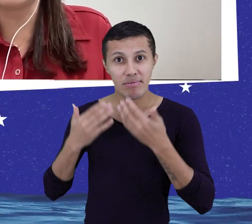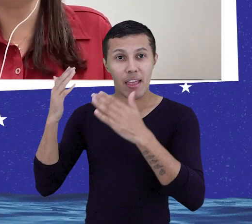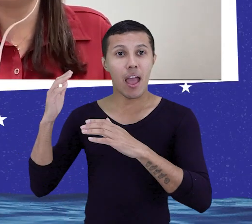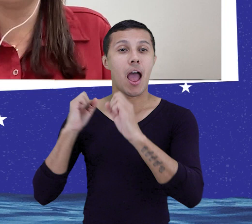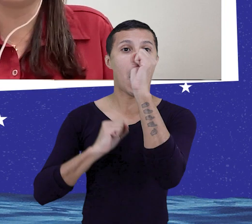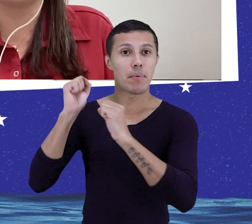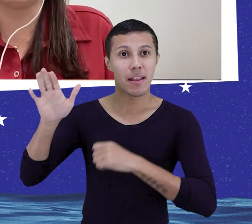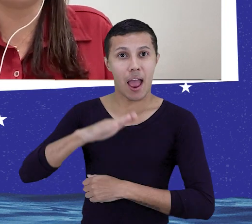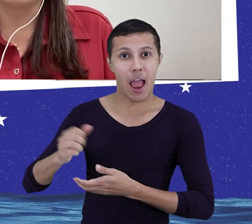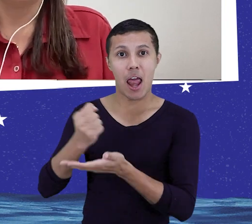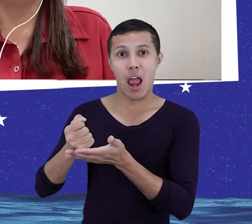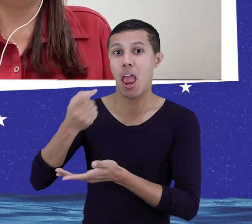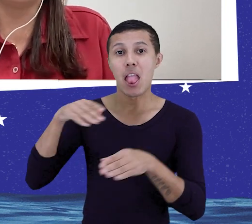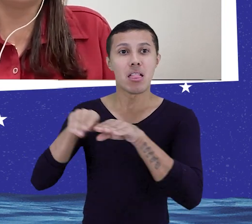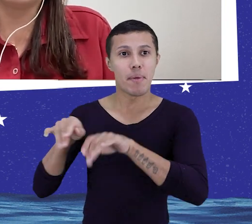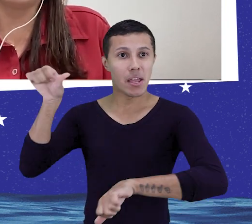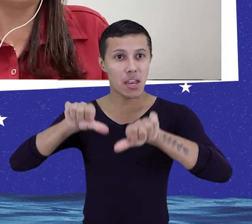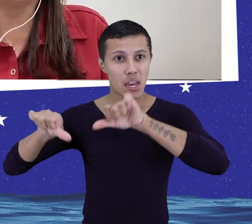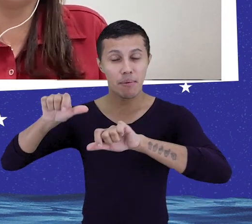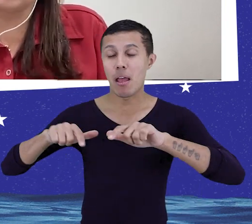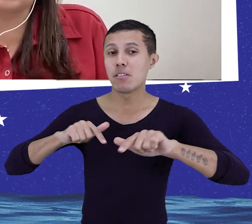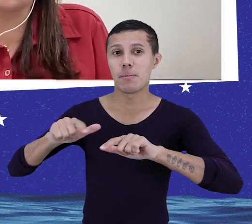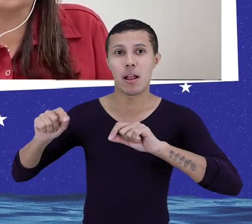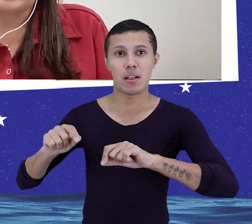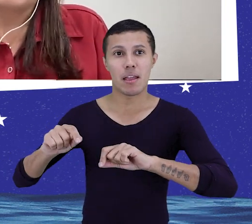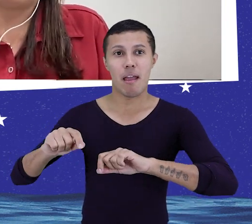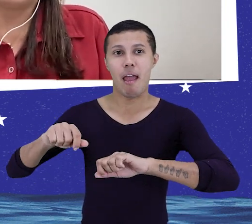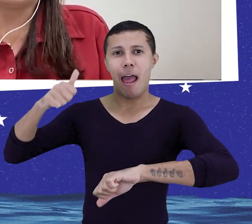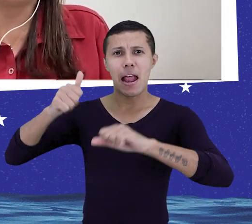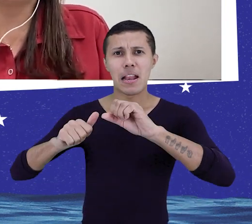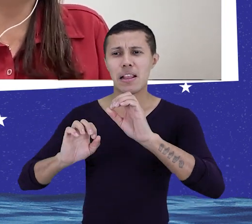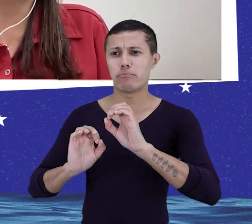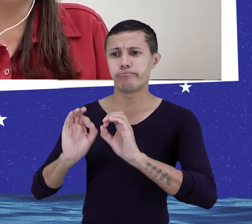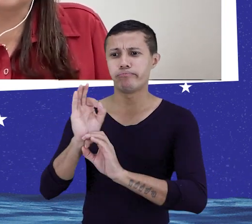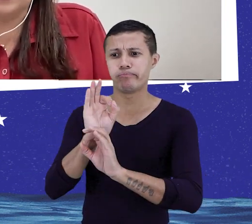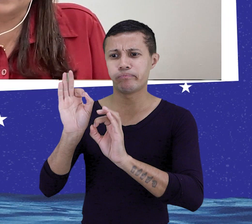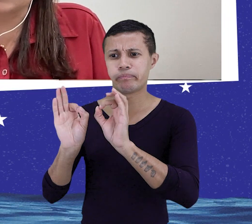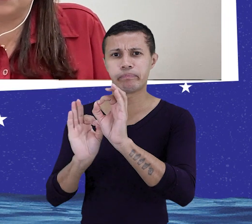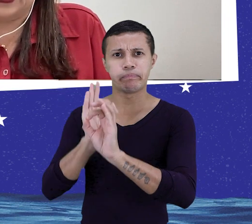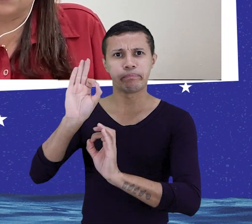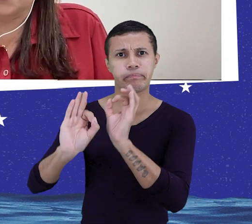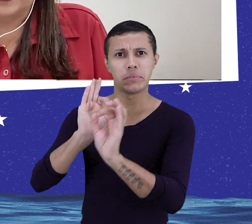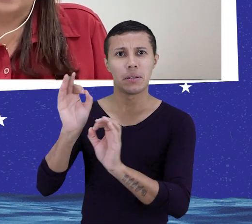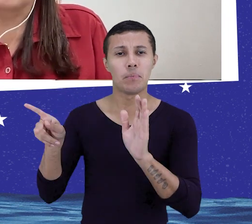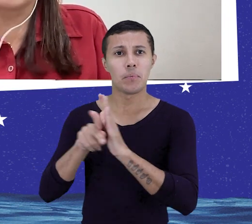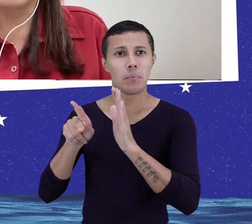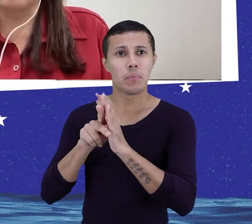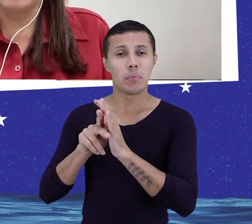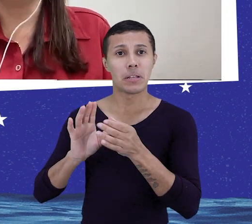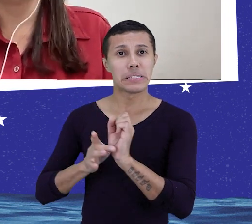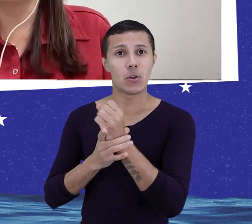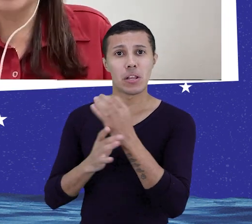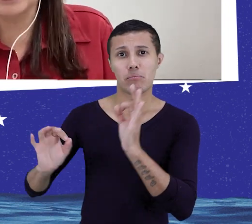indústria farmacêutica, a indústria química, um serviço em que ela analisa moléculas, avaliando a segurança molecular dessas moléculas. Nós